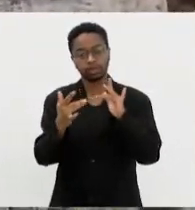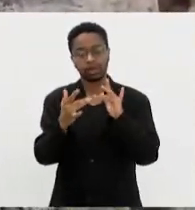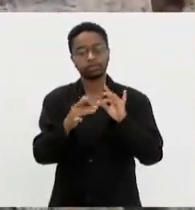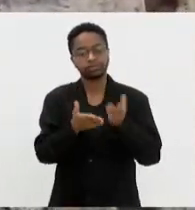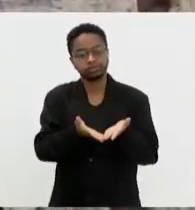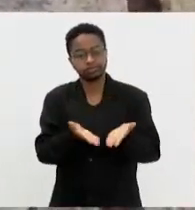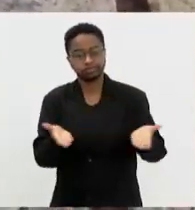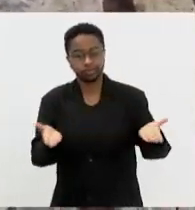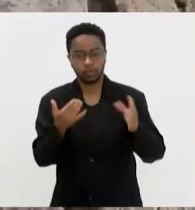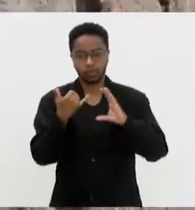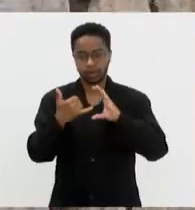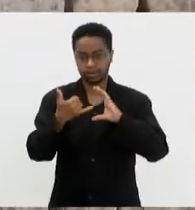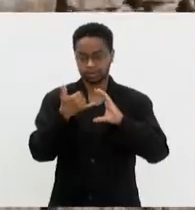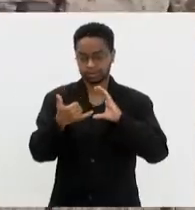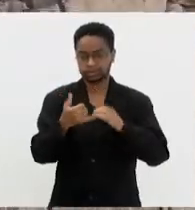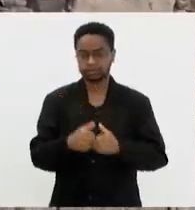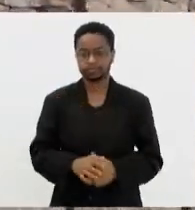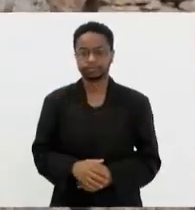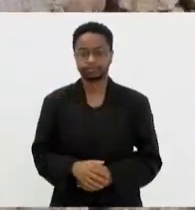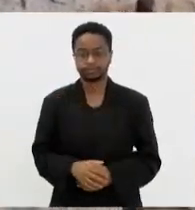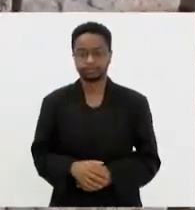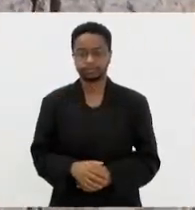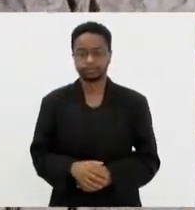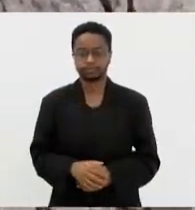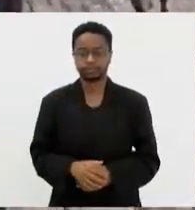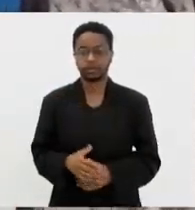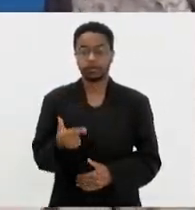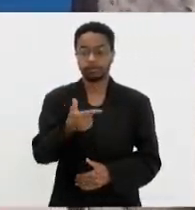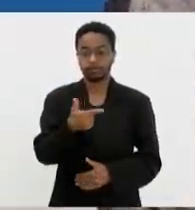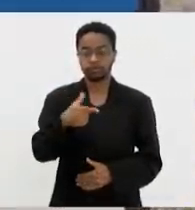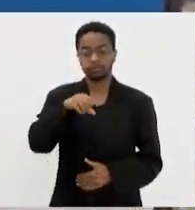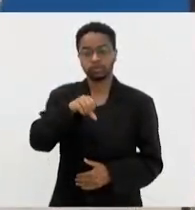Presente Campos diretamente no WhatsApp